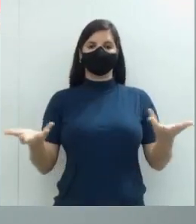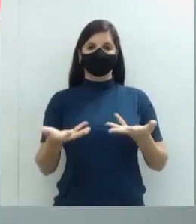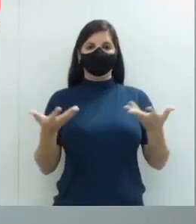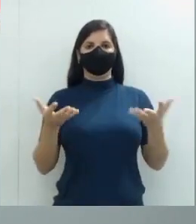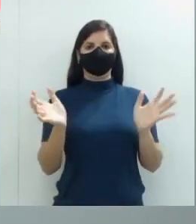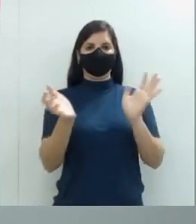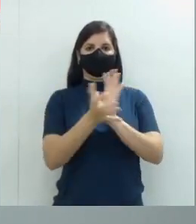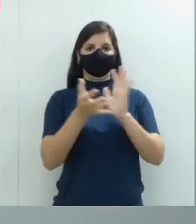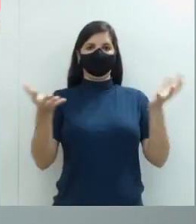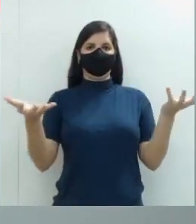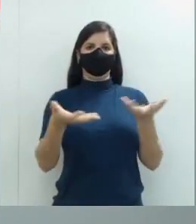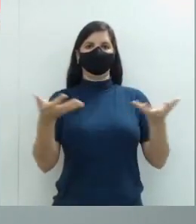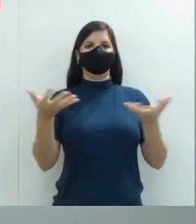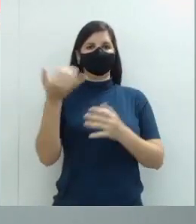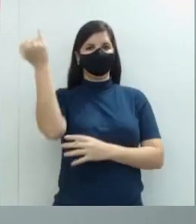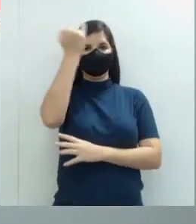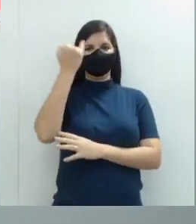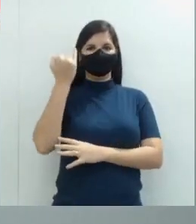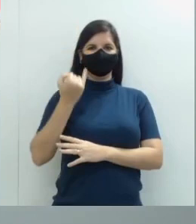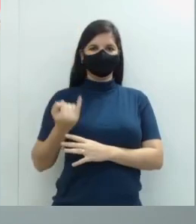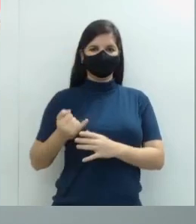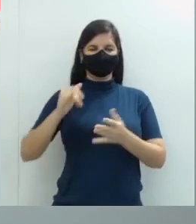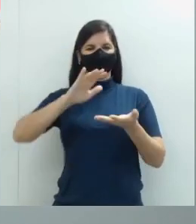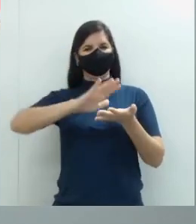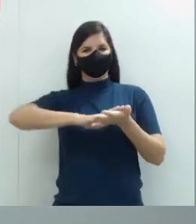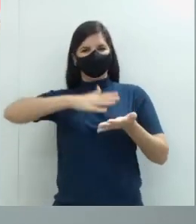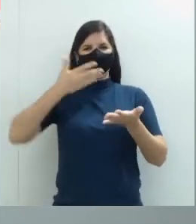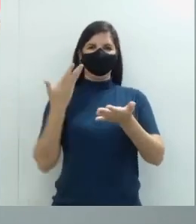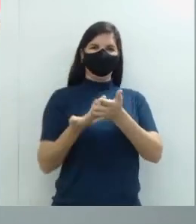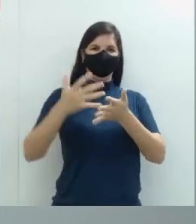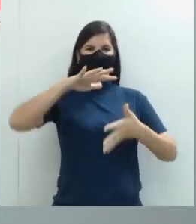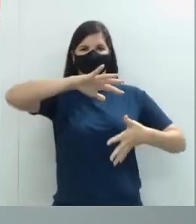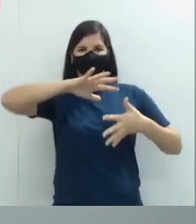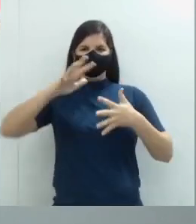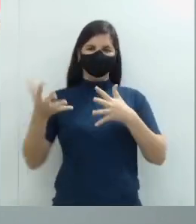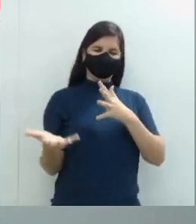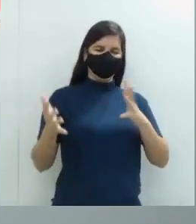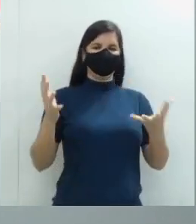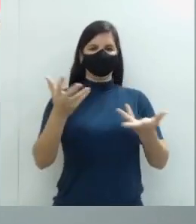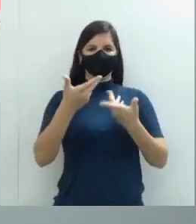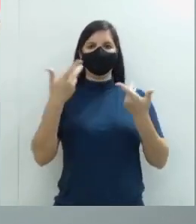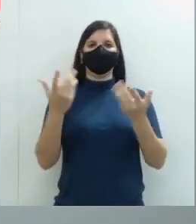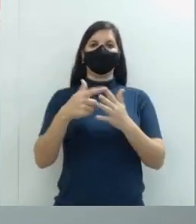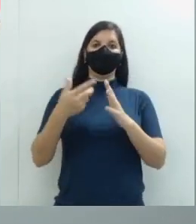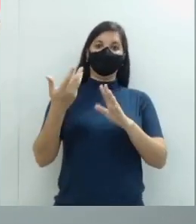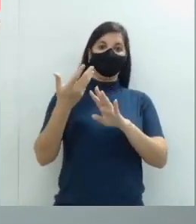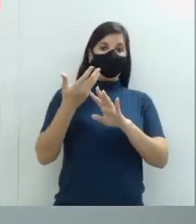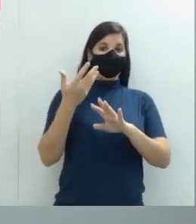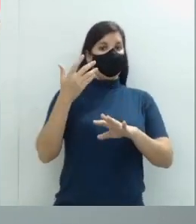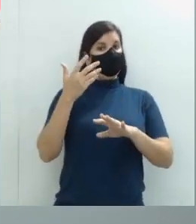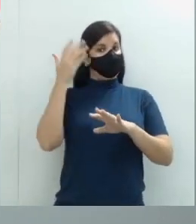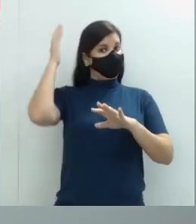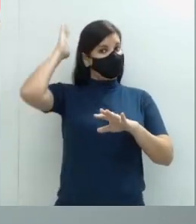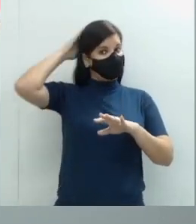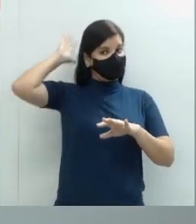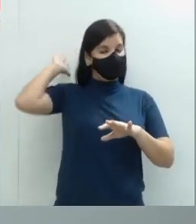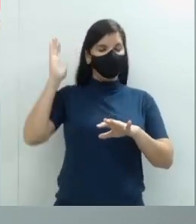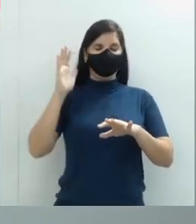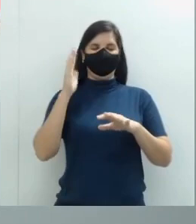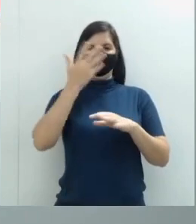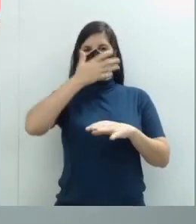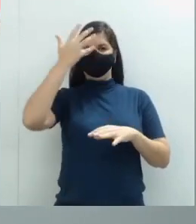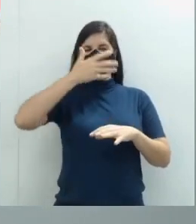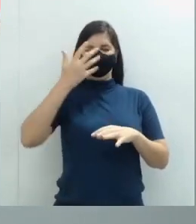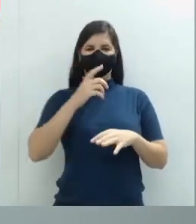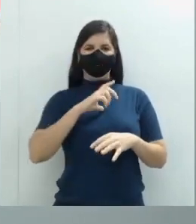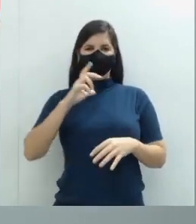nossa equipe para vocês. A Magna tá aí fazendo um papel muito show de bola. E por trás vocês não estão vendo, mas nós temos a